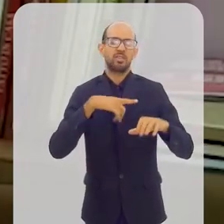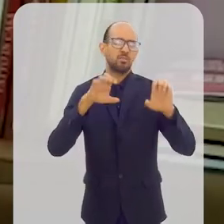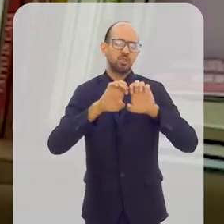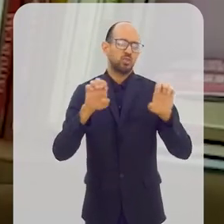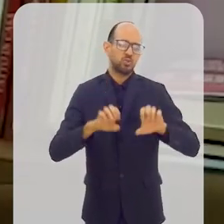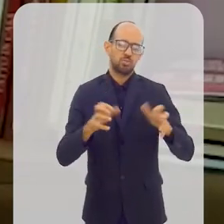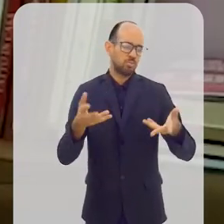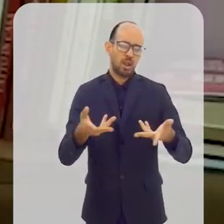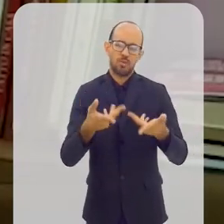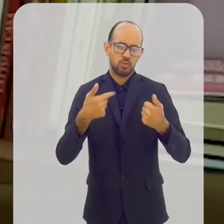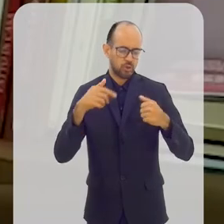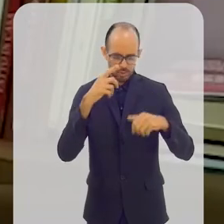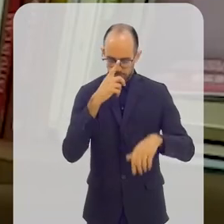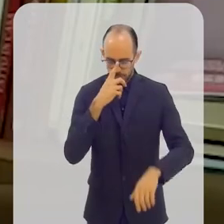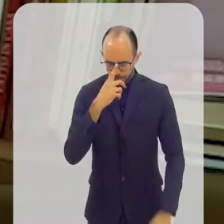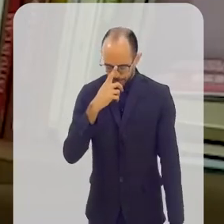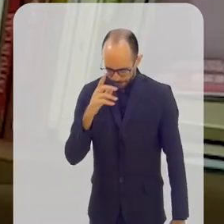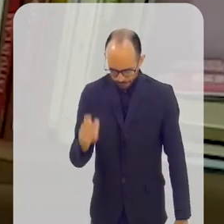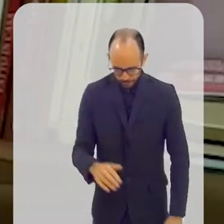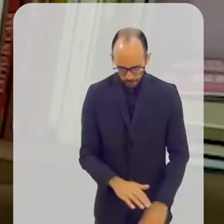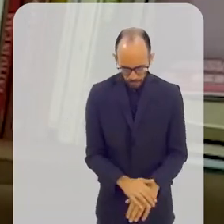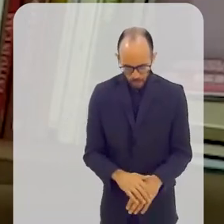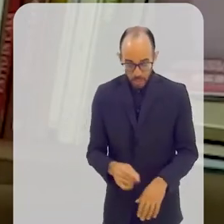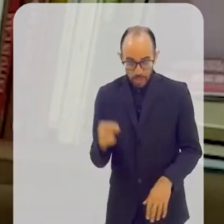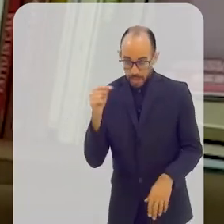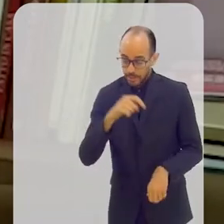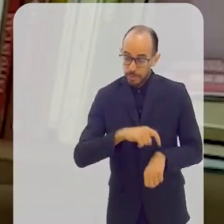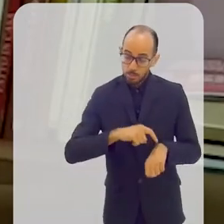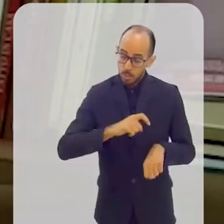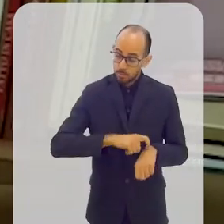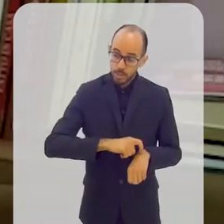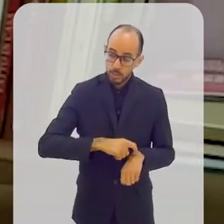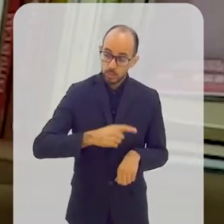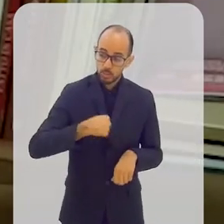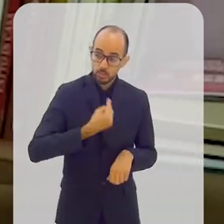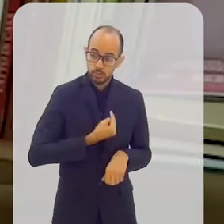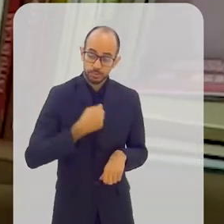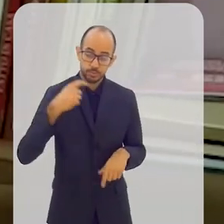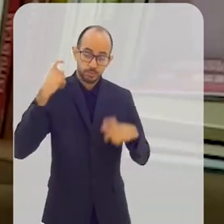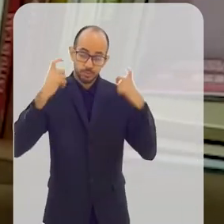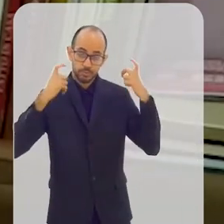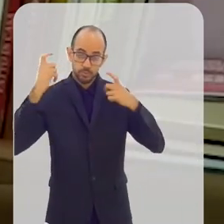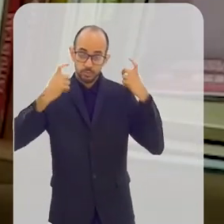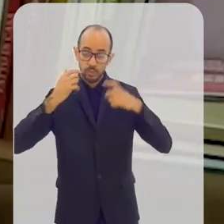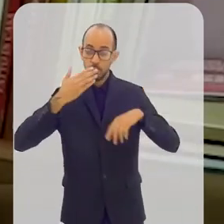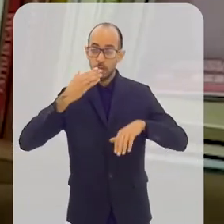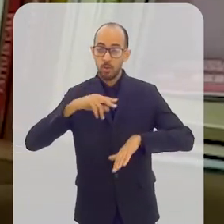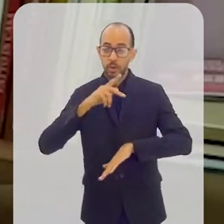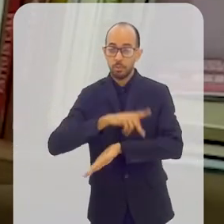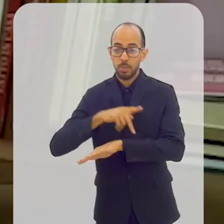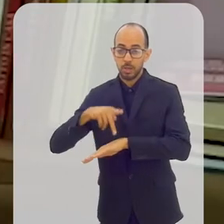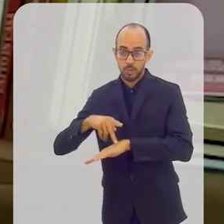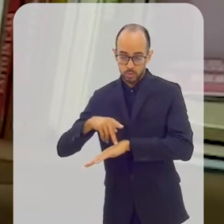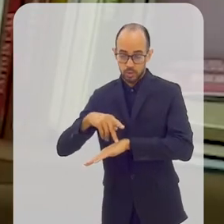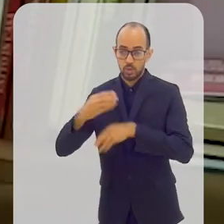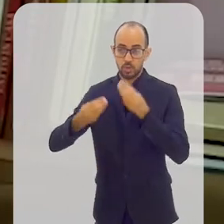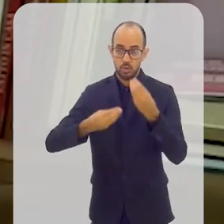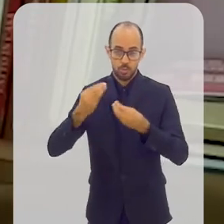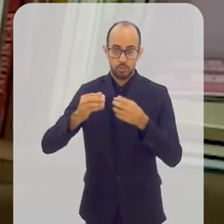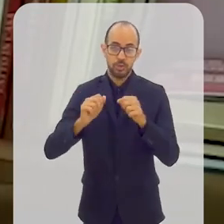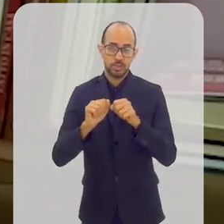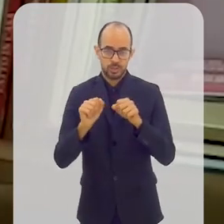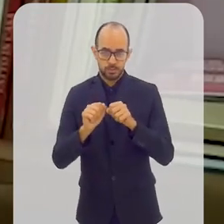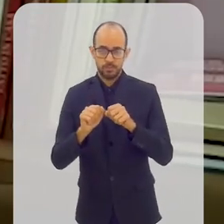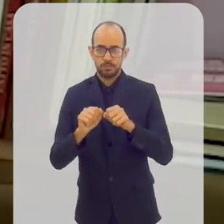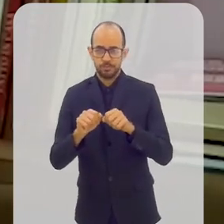infraestrutura magnífica. Naquele momento, a gente estava muito preocupado com a pedagogia, de como que a gente ia chegar.